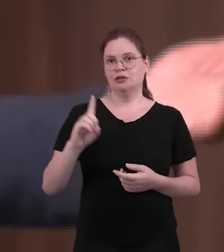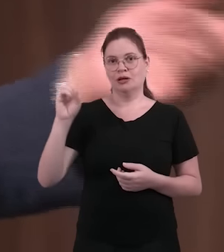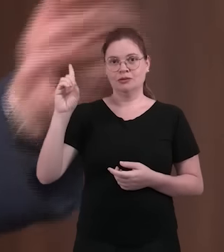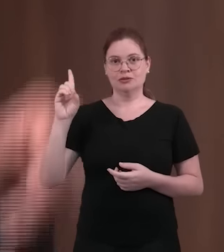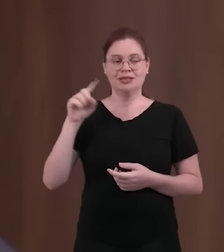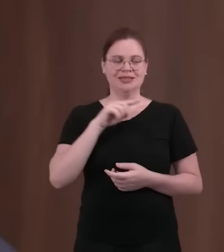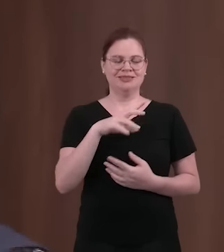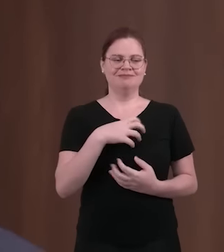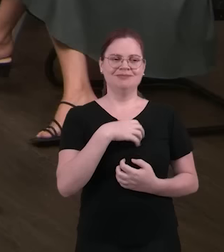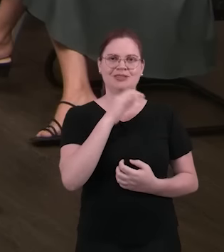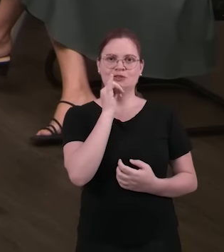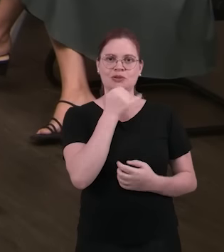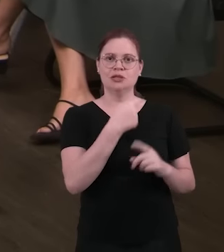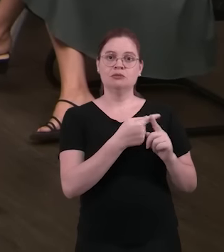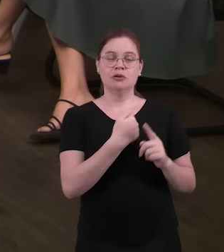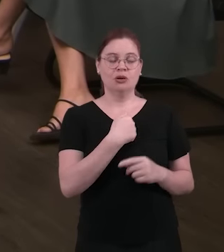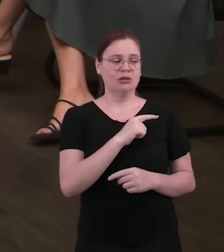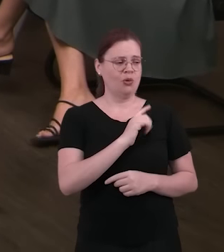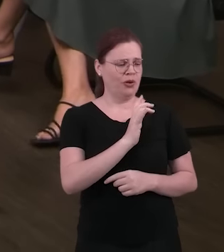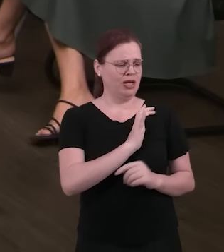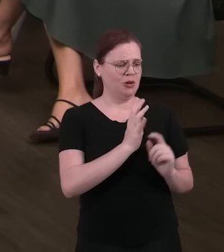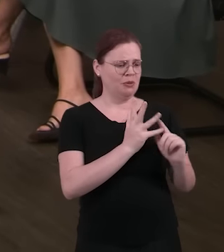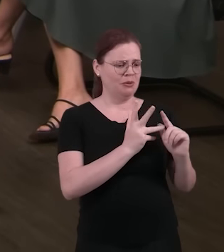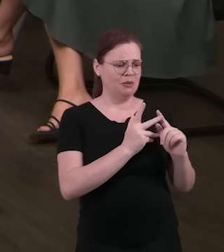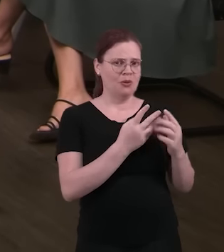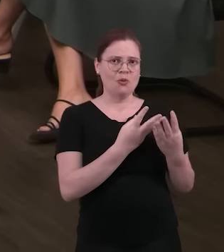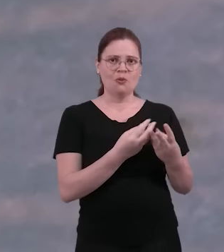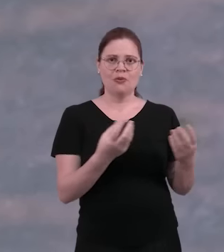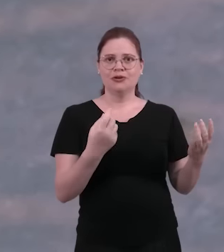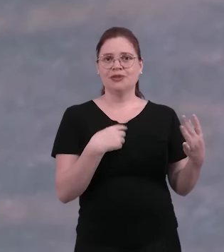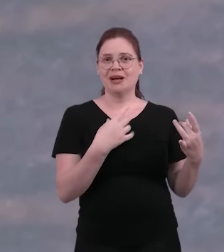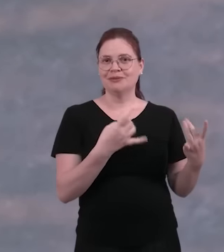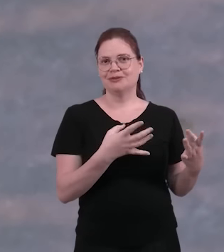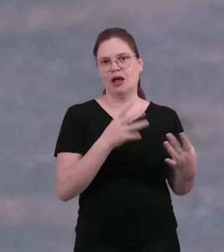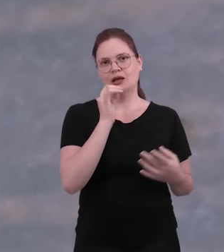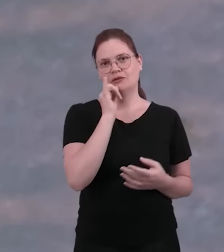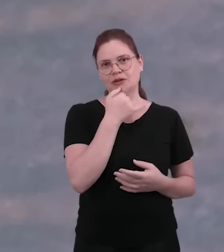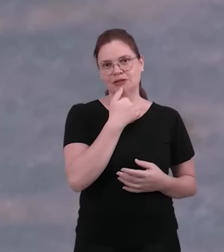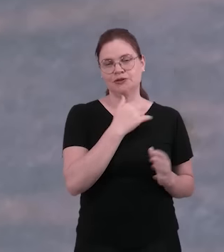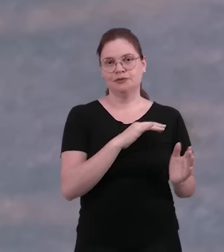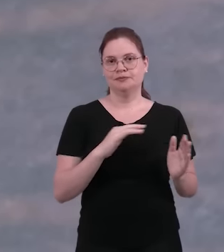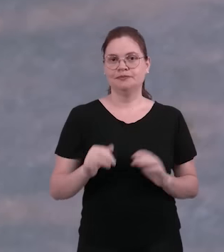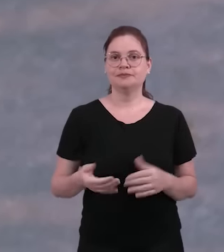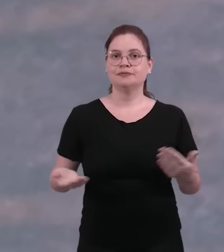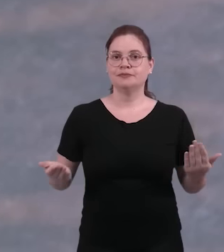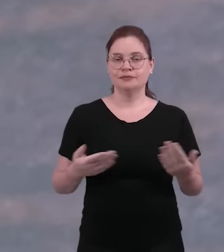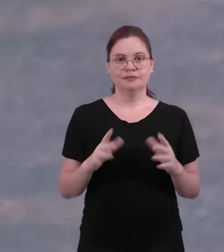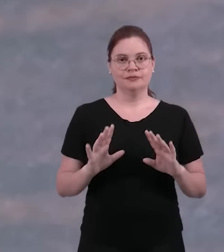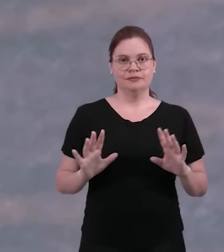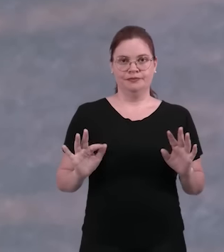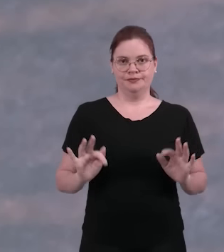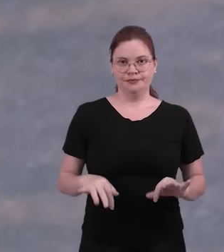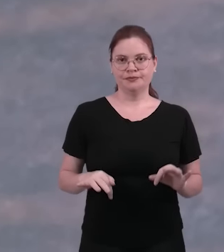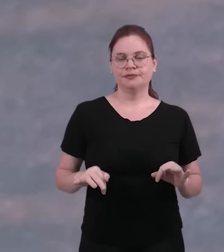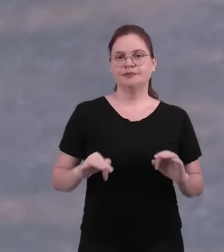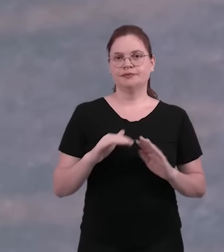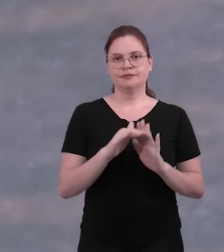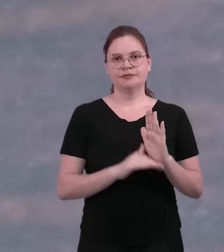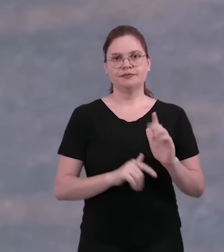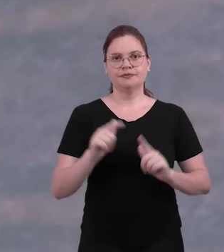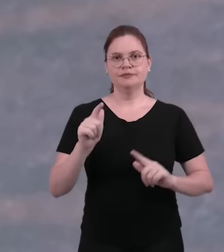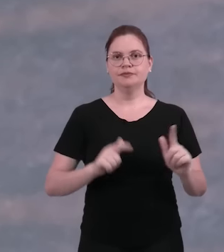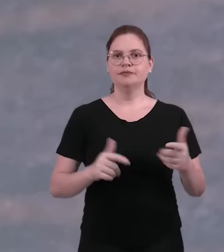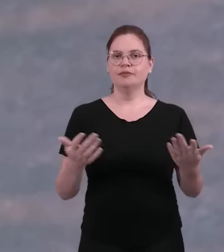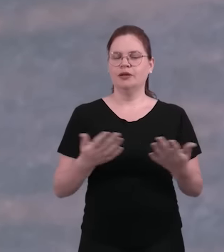tinha muitas riquezas. Muitas riquezas. Bom, gente, a gente está caminhando para o final do programa. A gente sempre no final traz um texto e